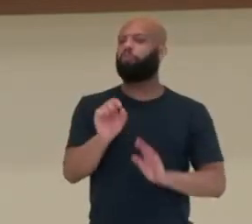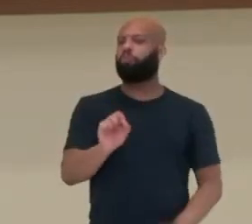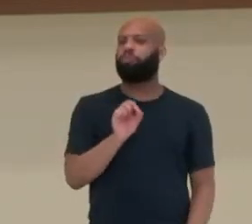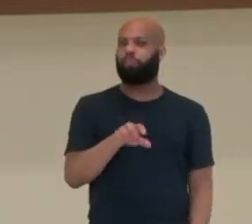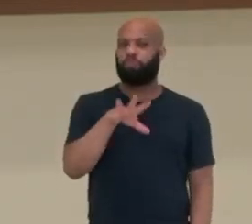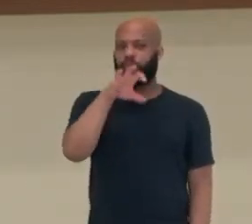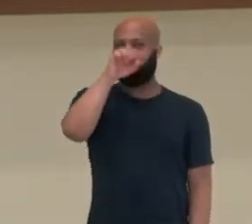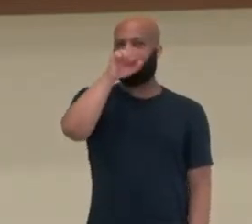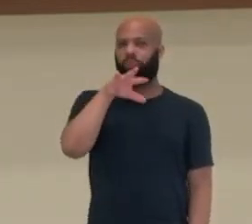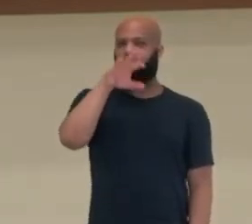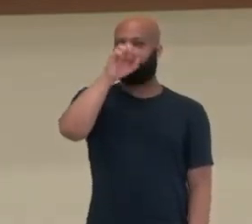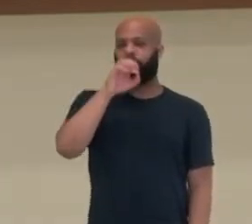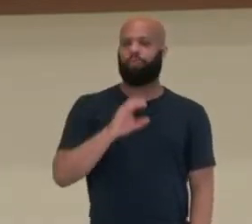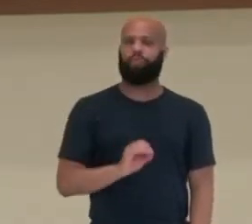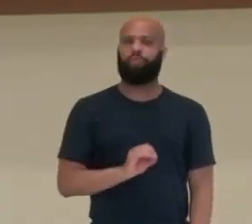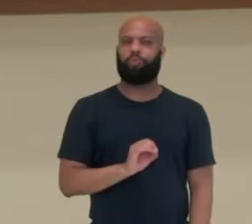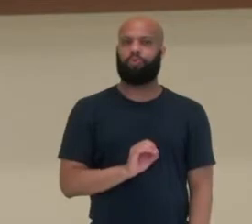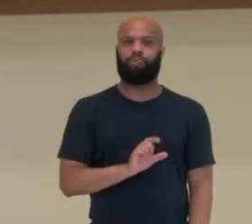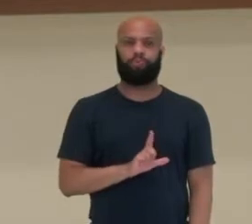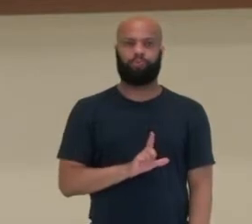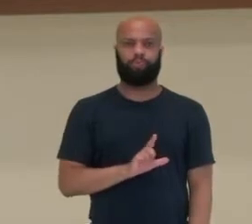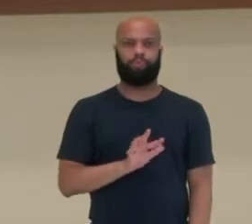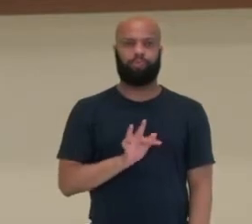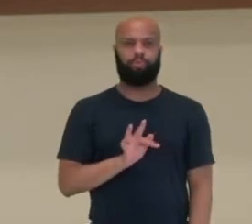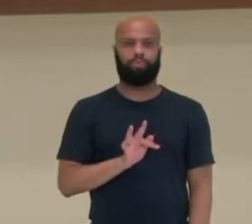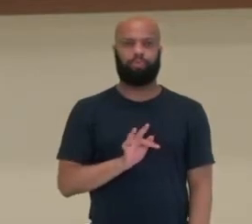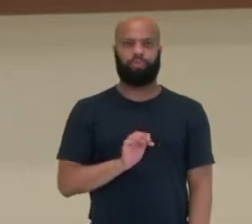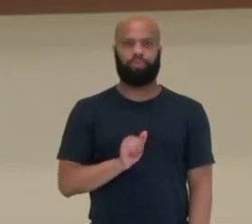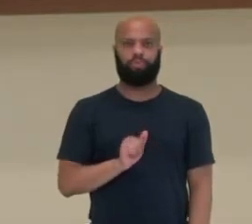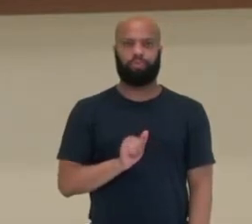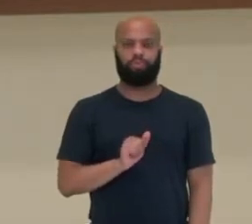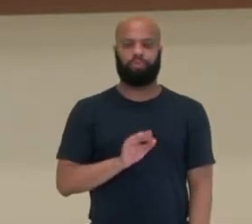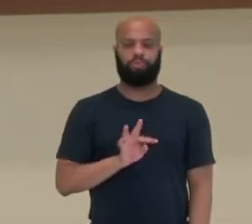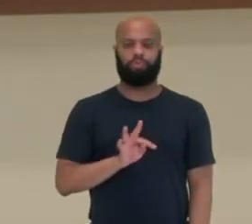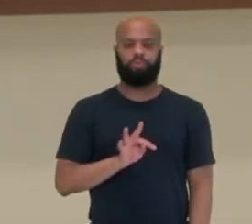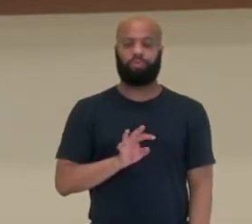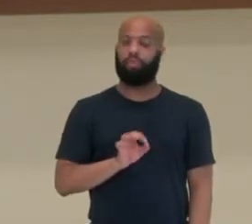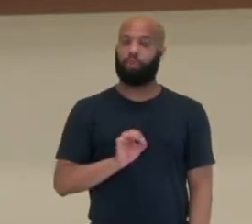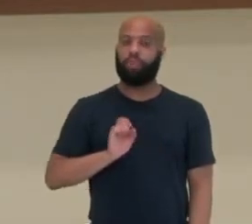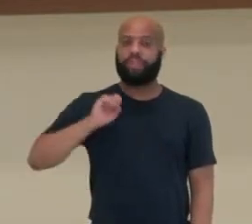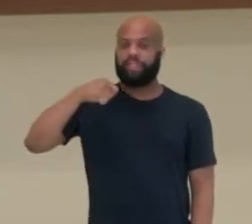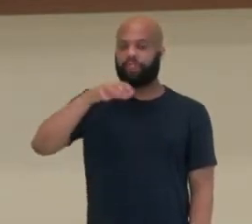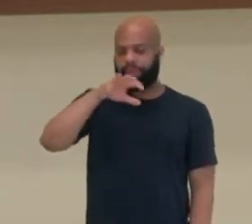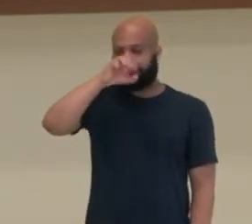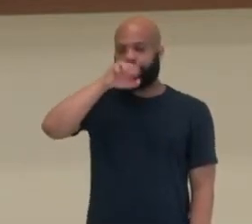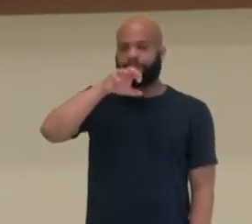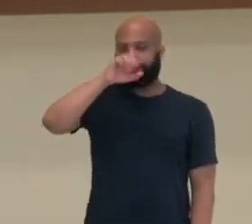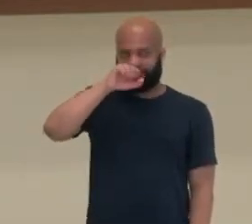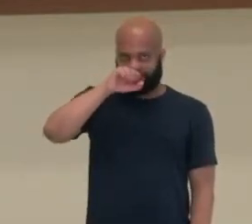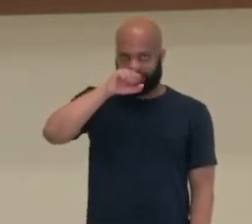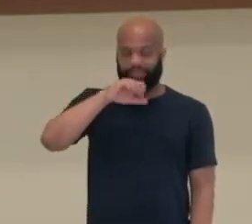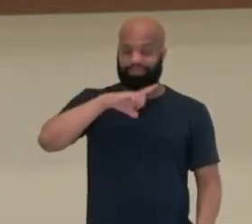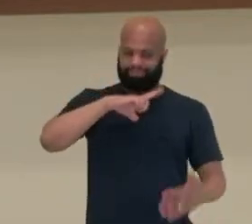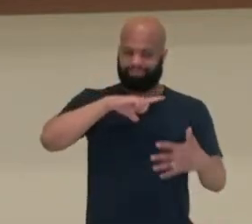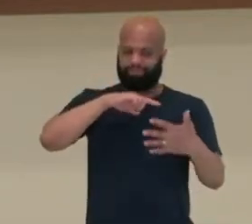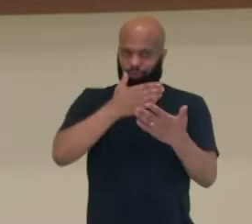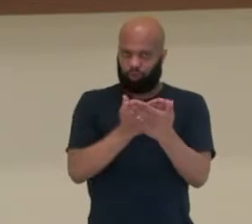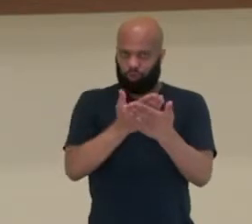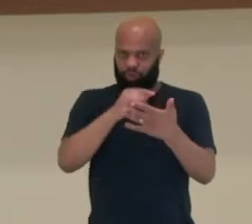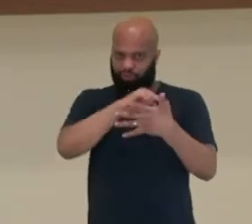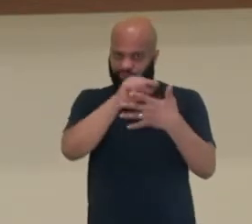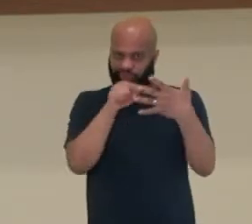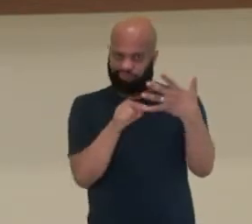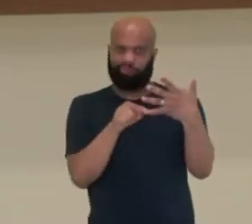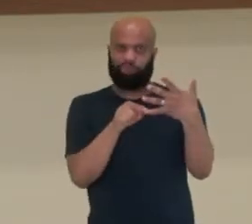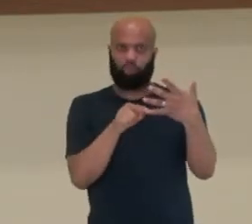olfato. Isso mesmo, um outro sentido, um novo sentido dos 5 que nós estamos estudando. Agora